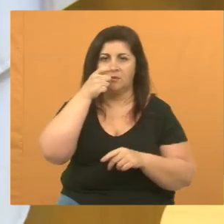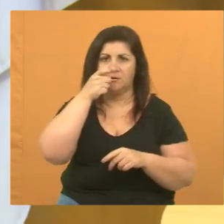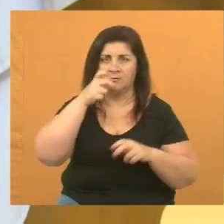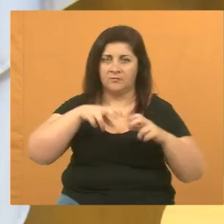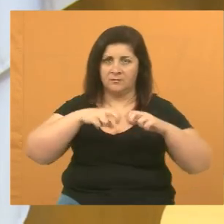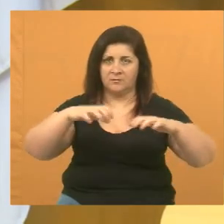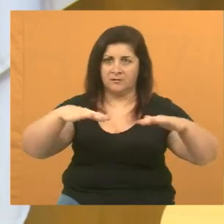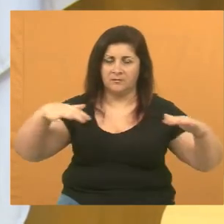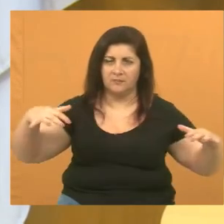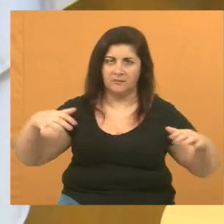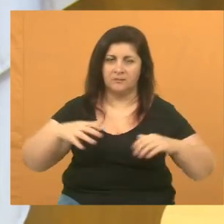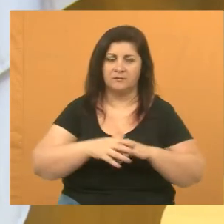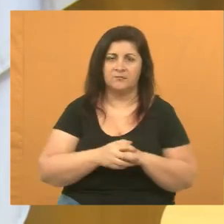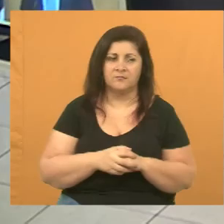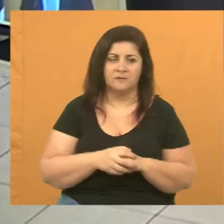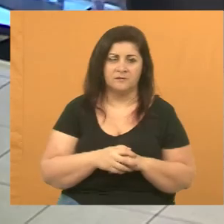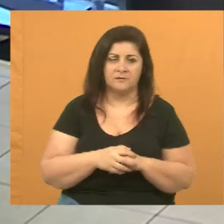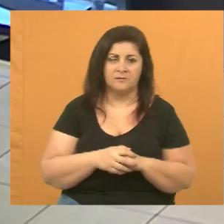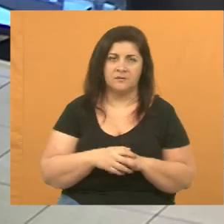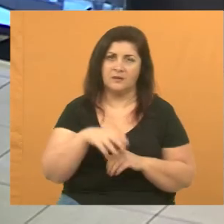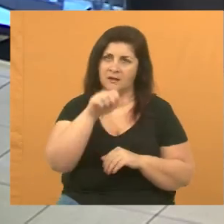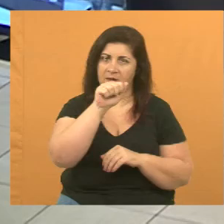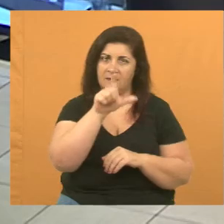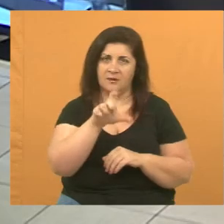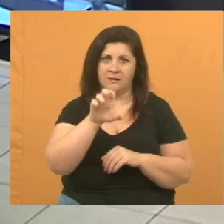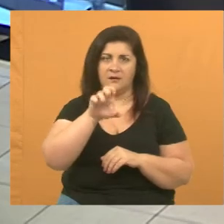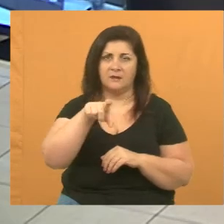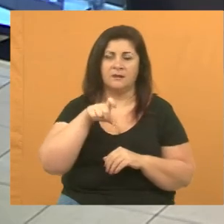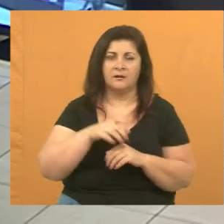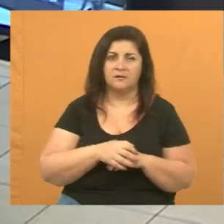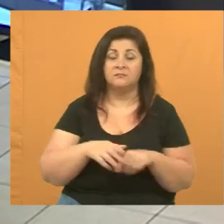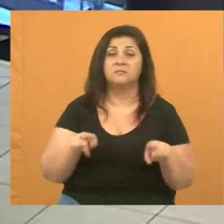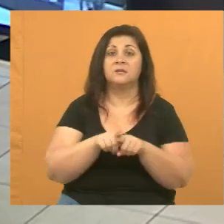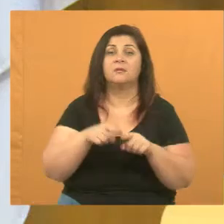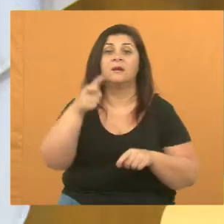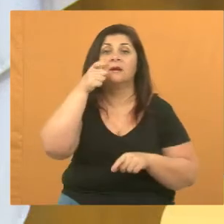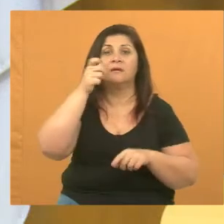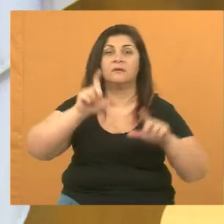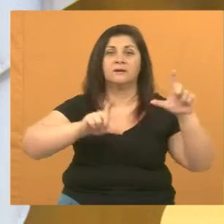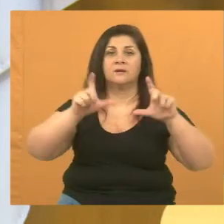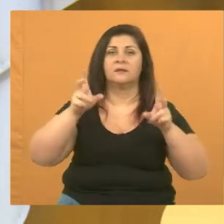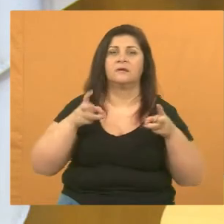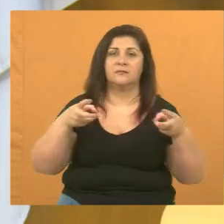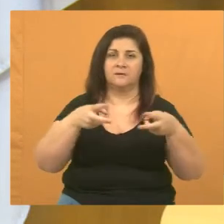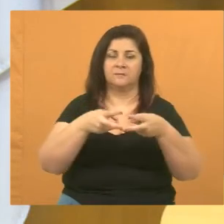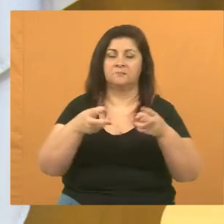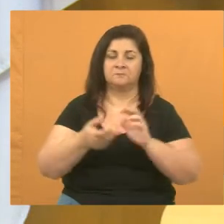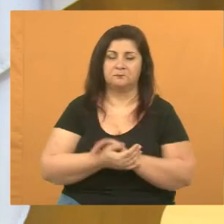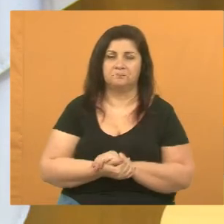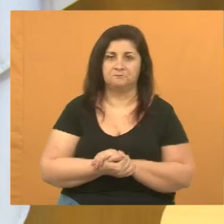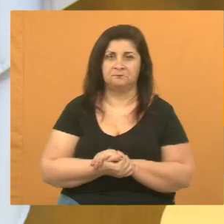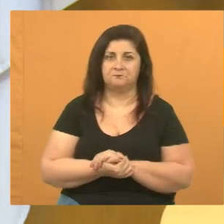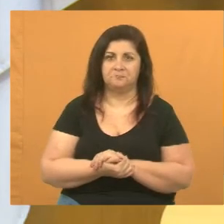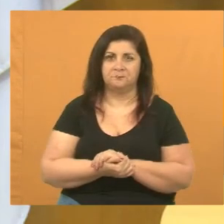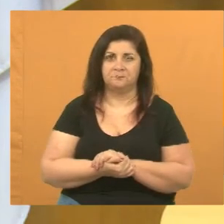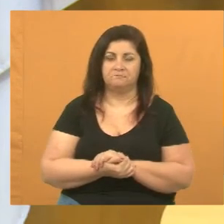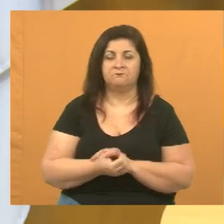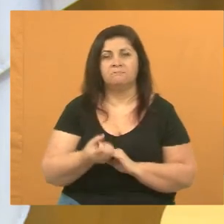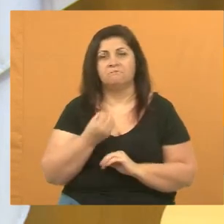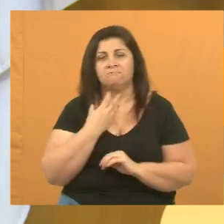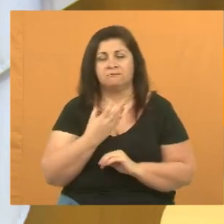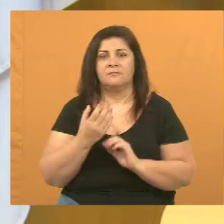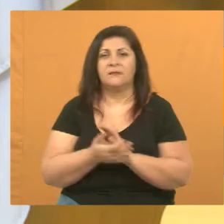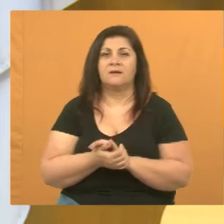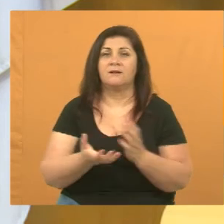na galeria, cumprimento em nome do Alex e nos assiste pela TV Câmara através da internet e da TV. Bom, queria